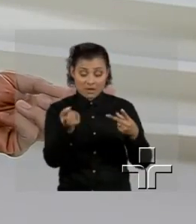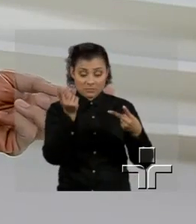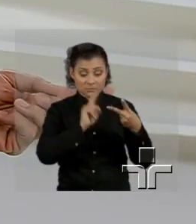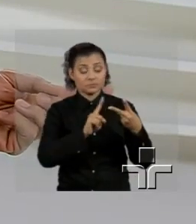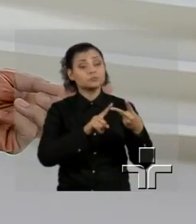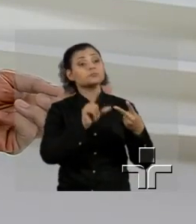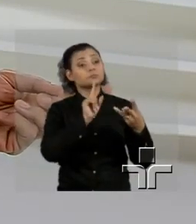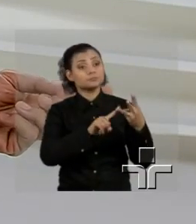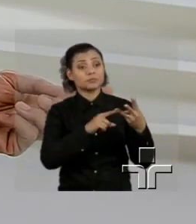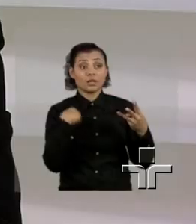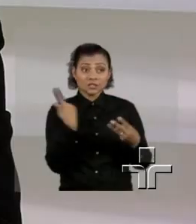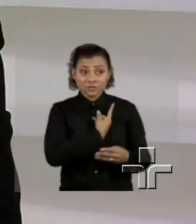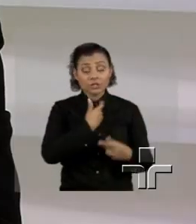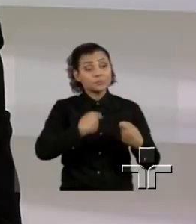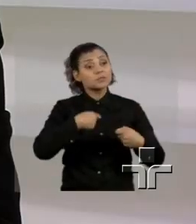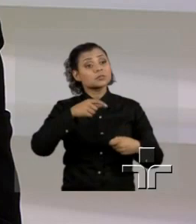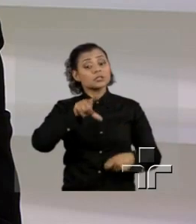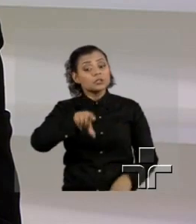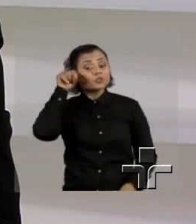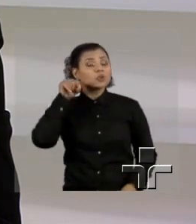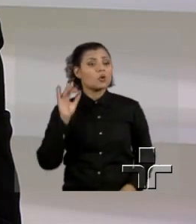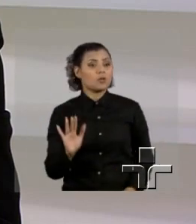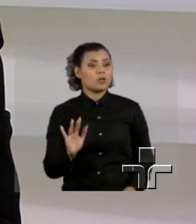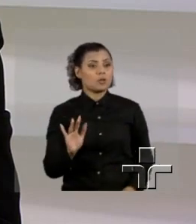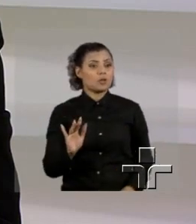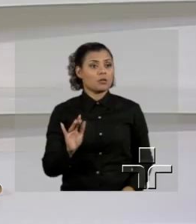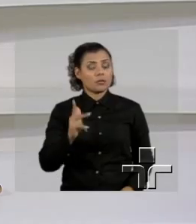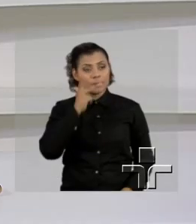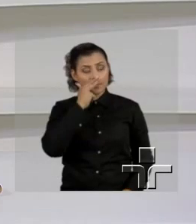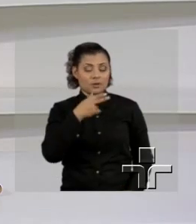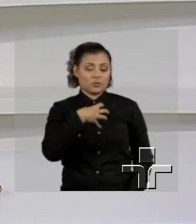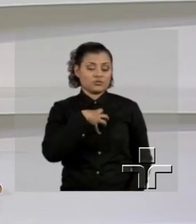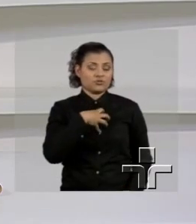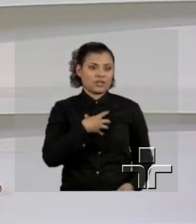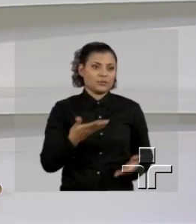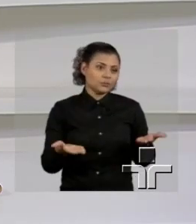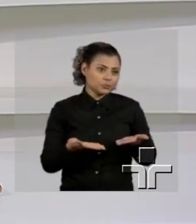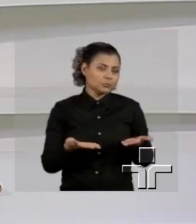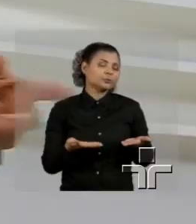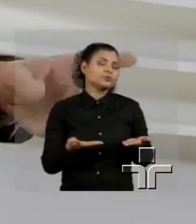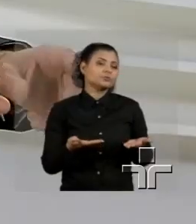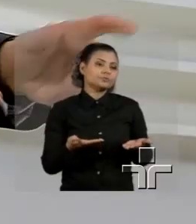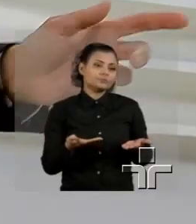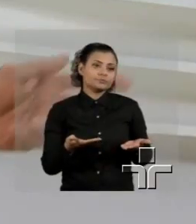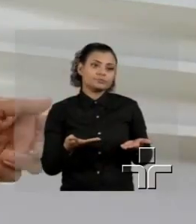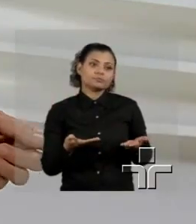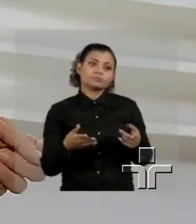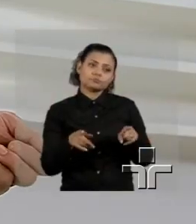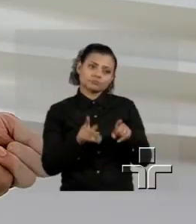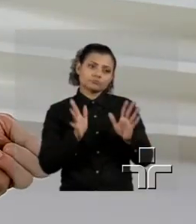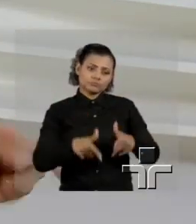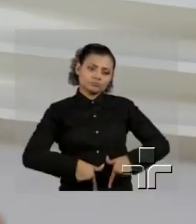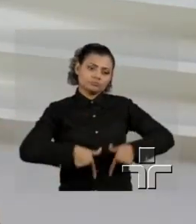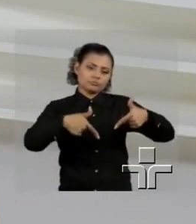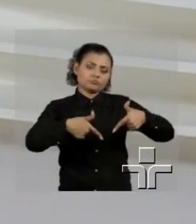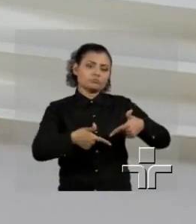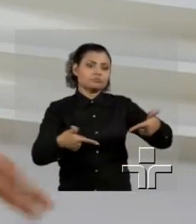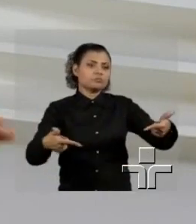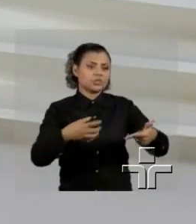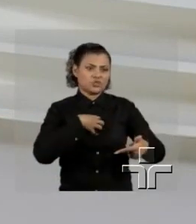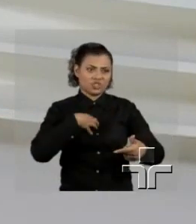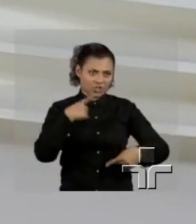para defender o presidente? Bom, eu não vou aqui individualizar, vamos dizer, a minha análise sobre o